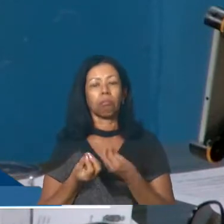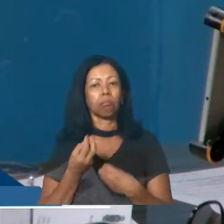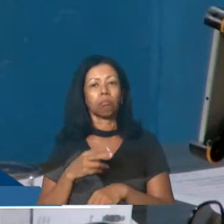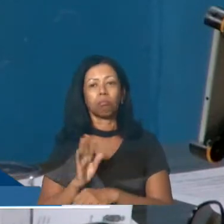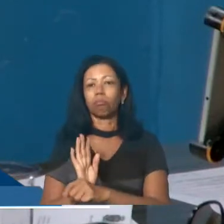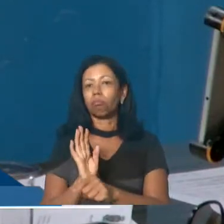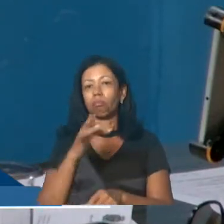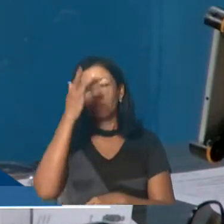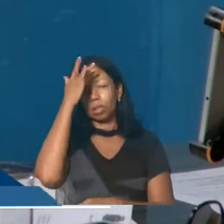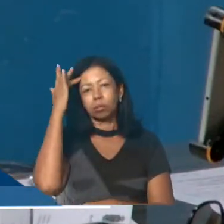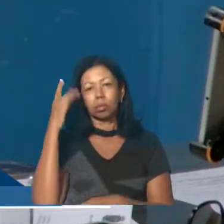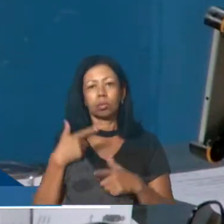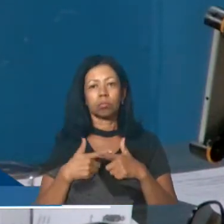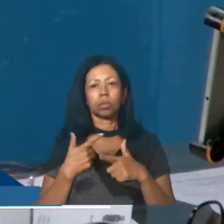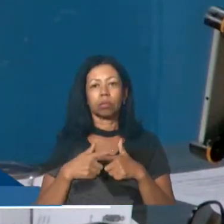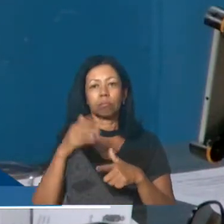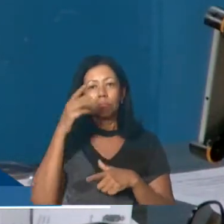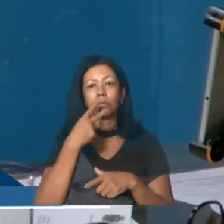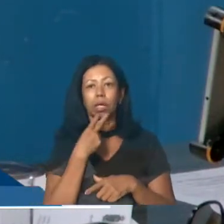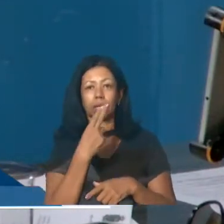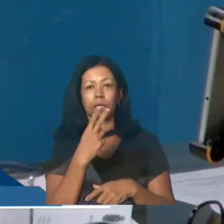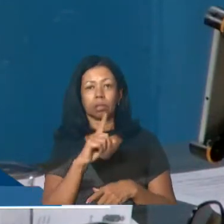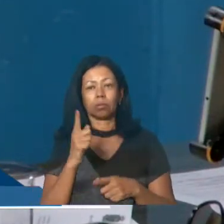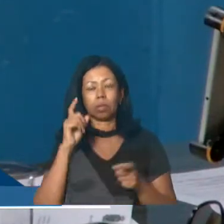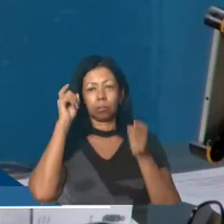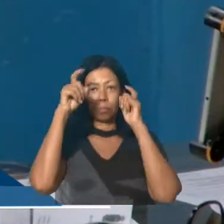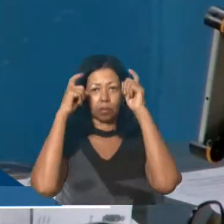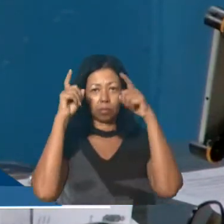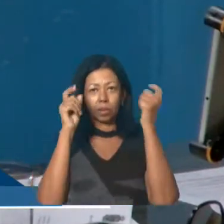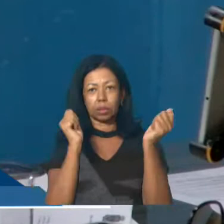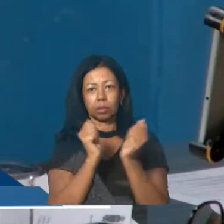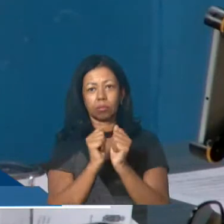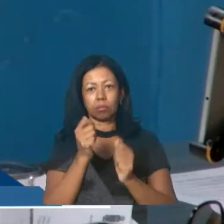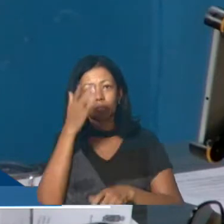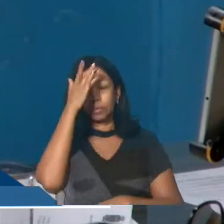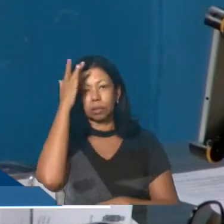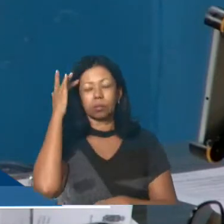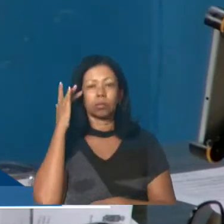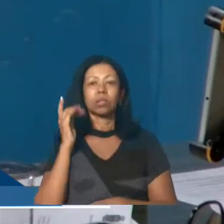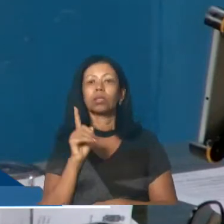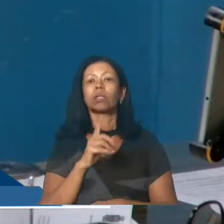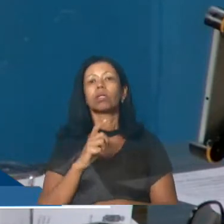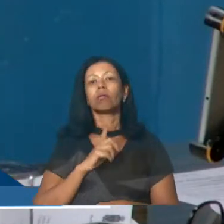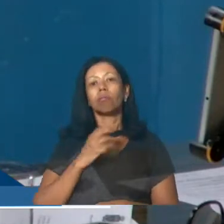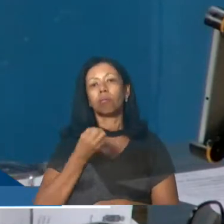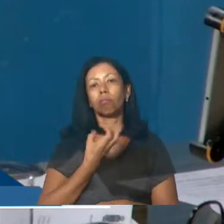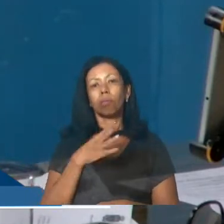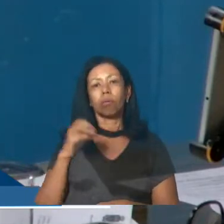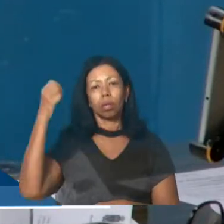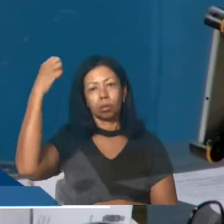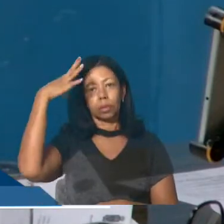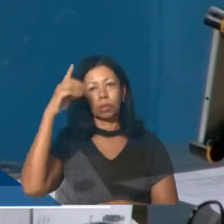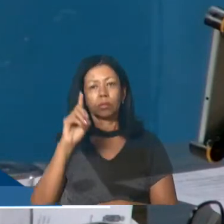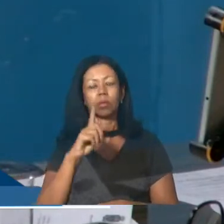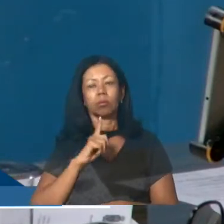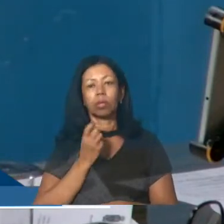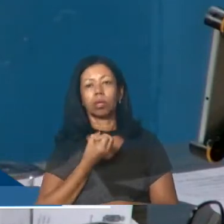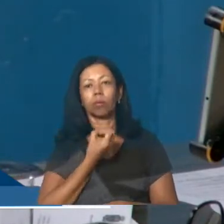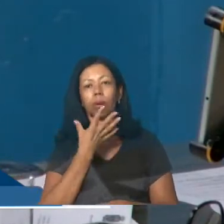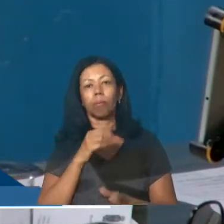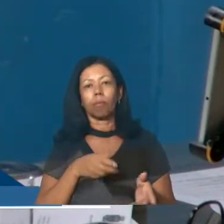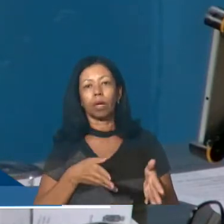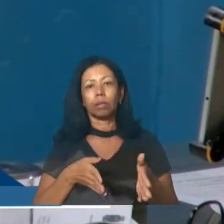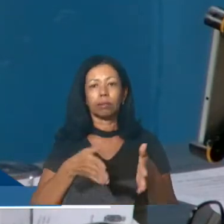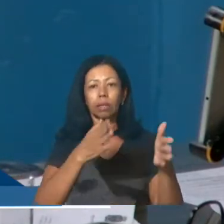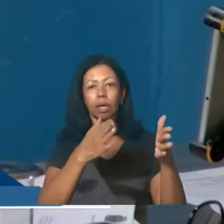não tem preocupação com gente, pô. Ali não tem boa iluminação, além de não ter uma boa estrada. Ali não tem o equipamento de